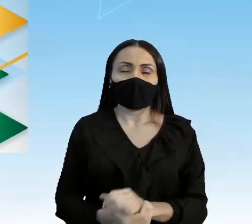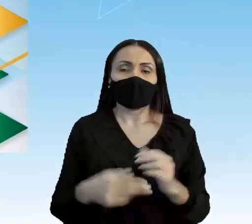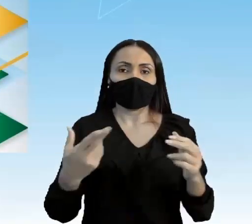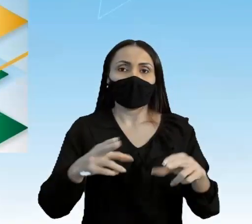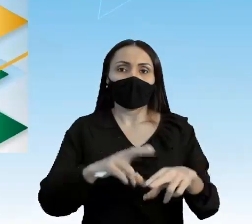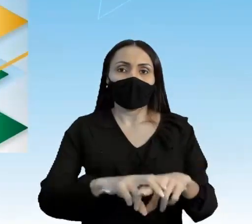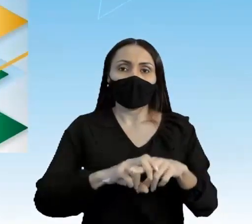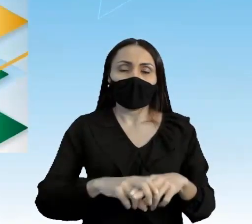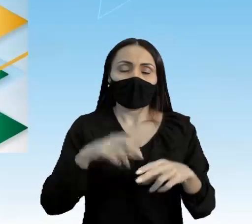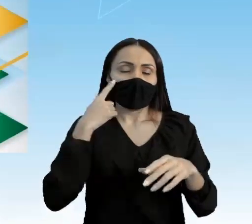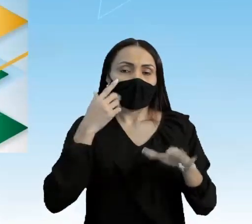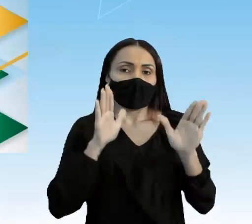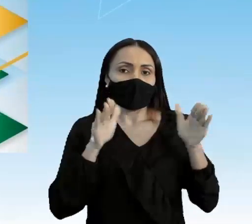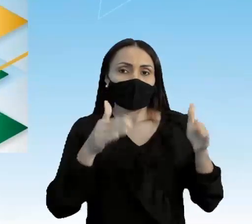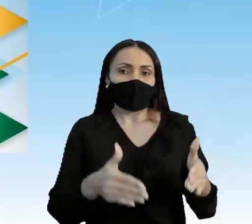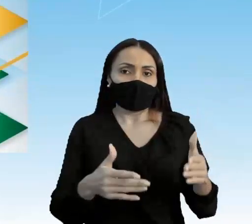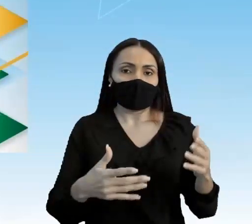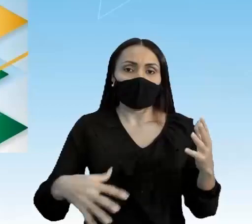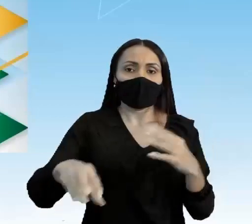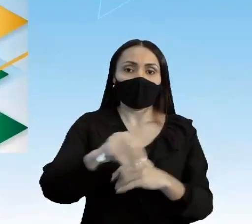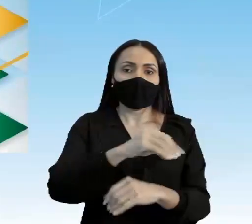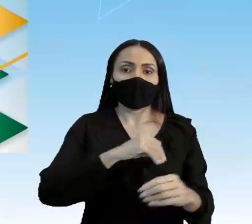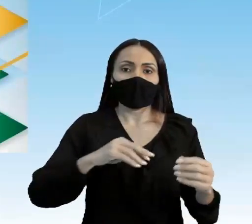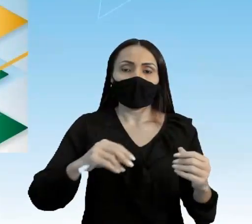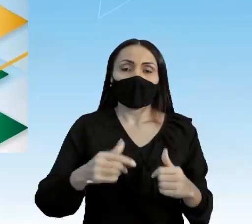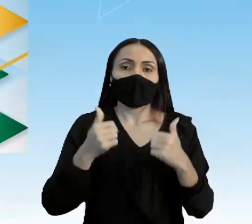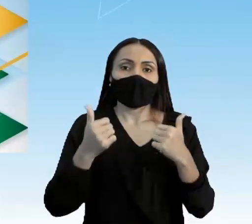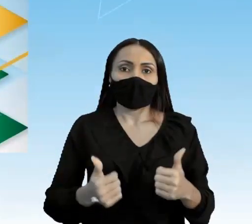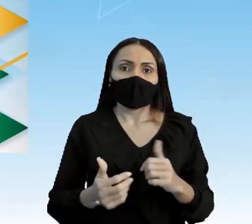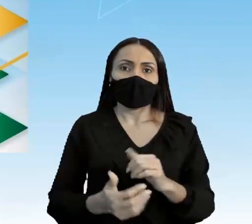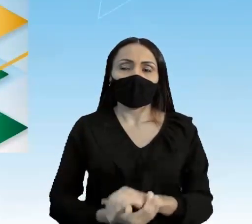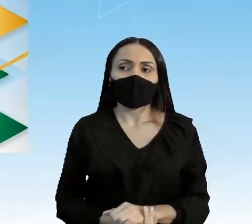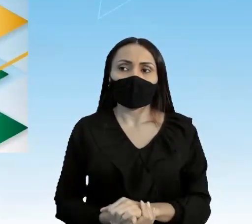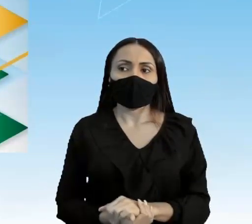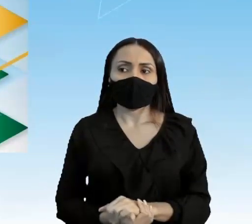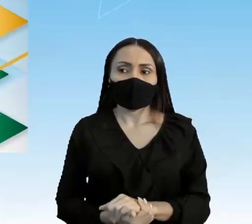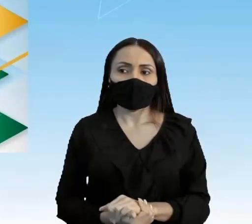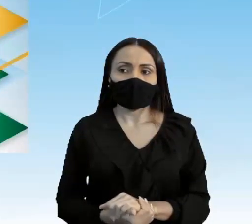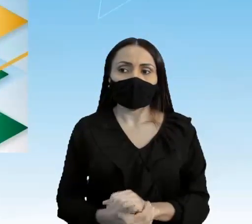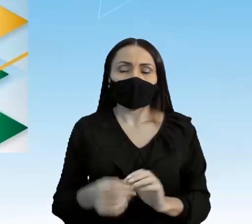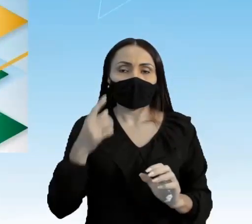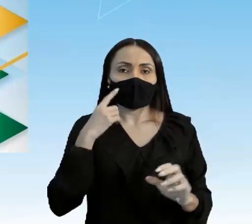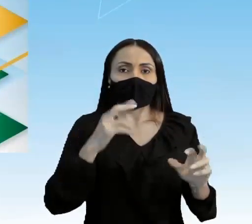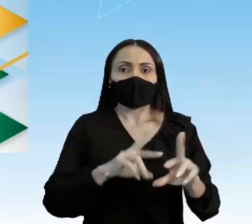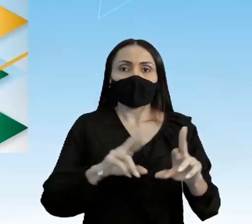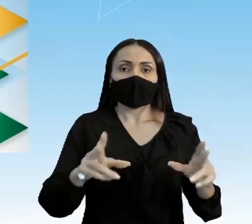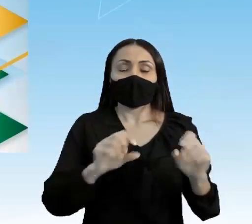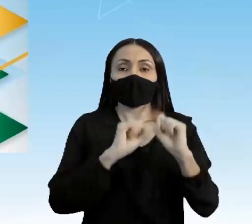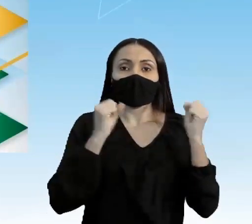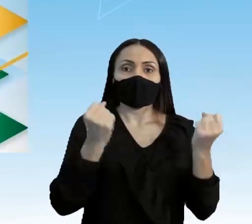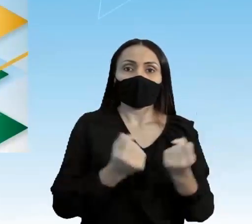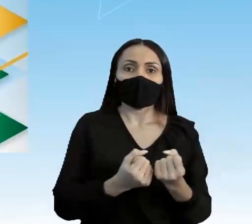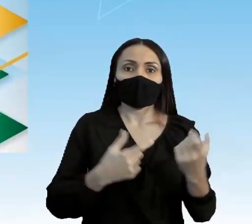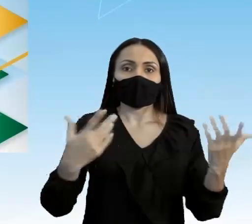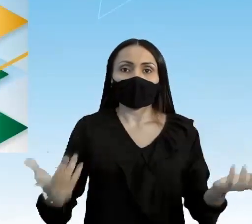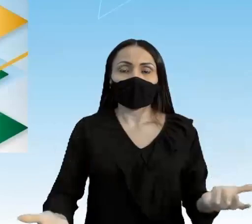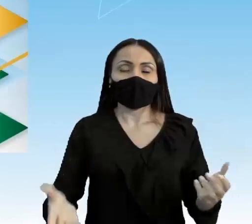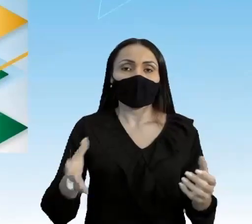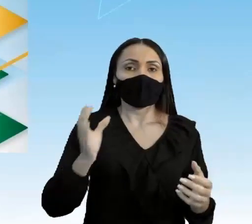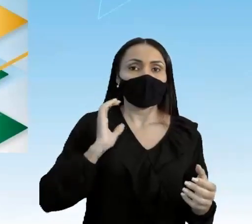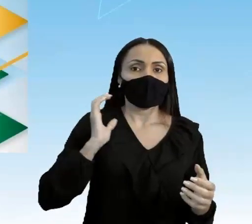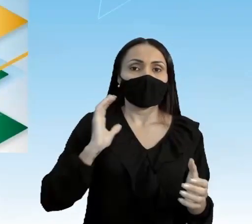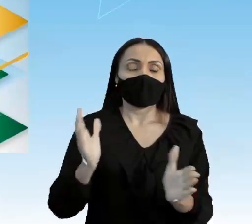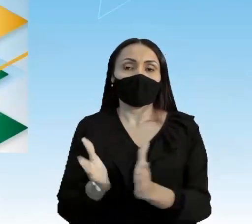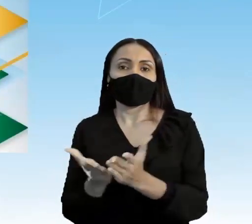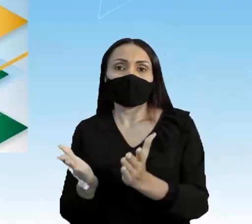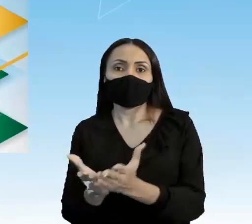a concentração das terras em mãos de poucos e as enormes diferenças sociais entre ricos e